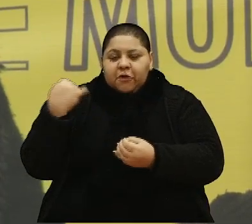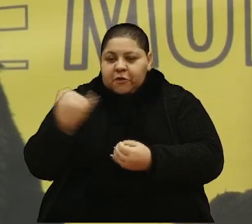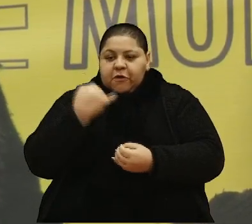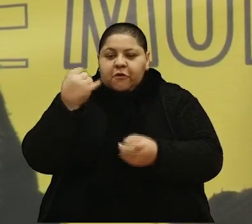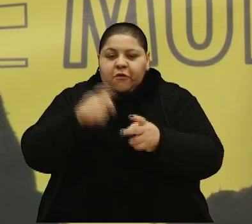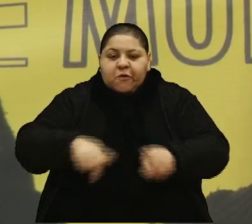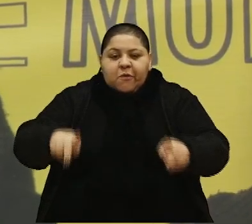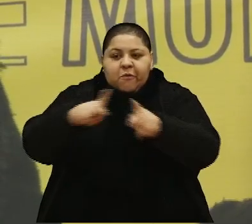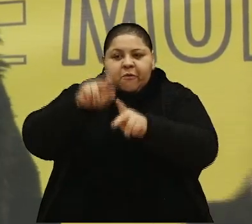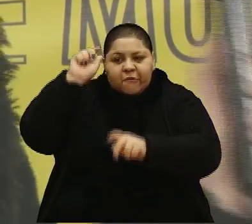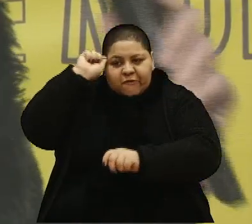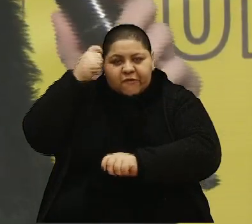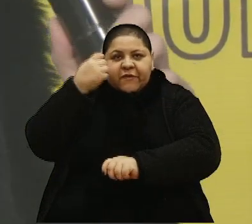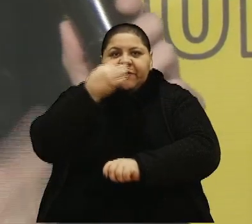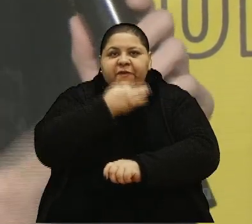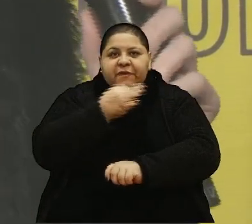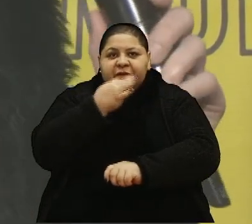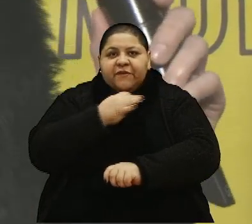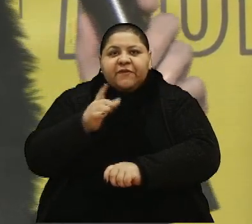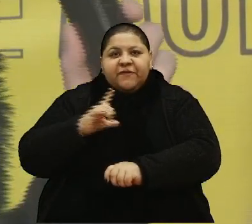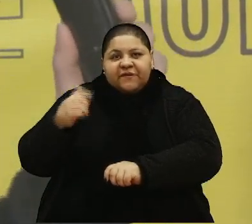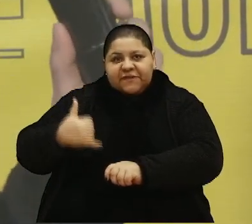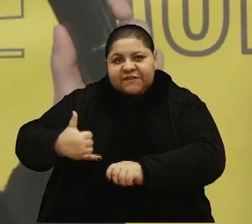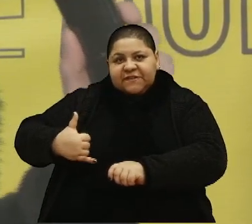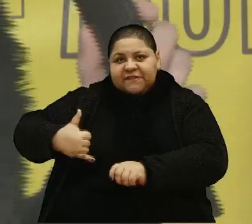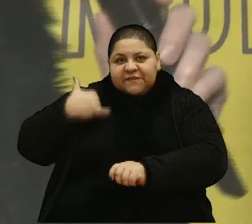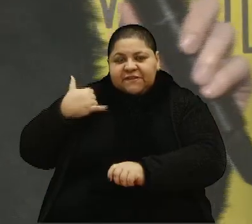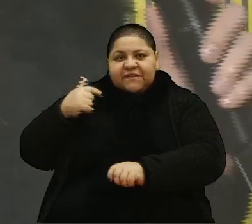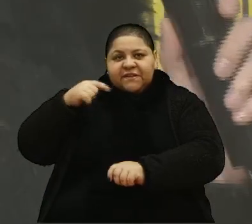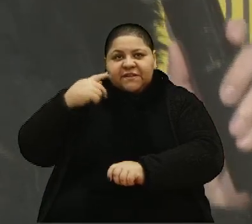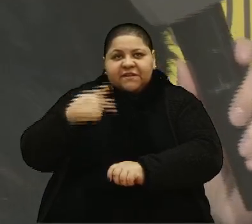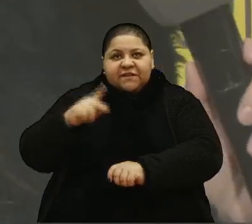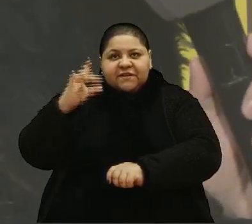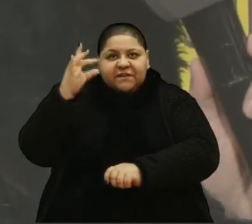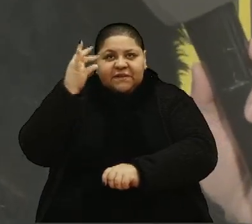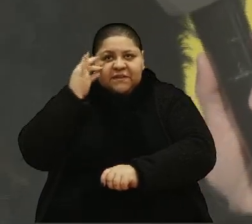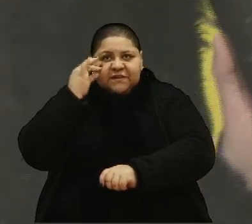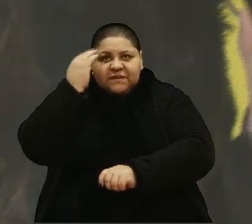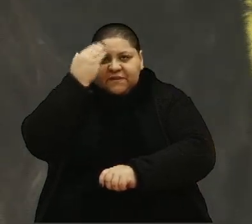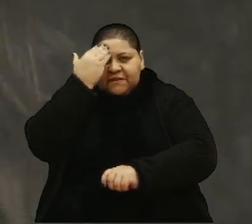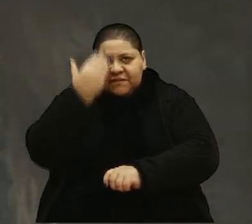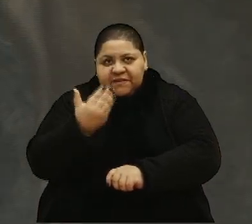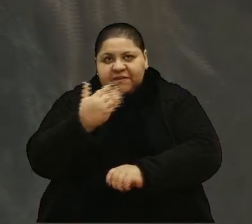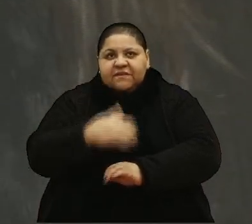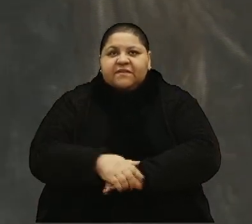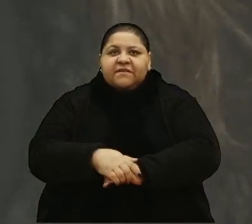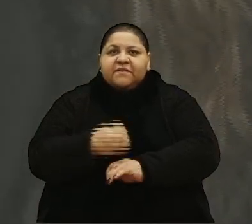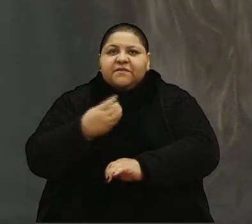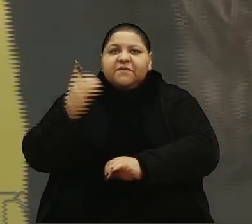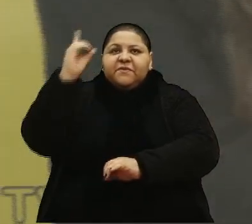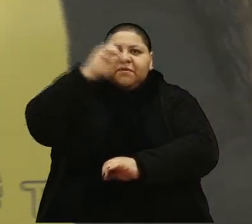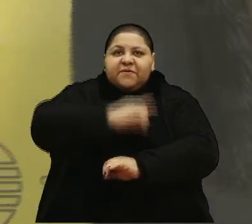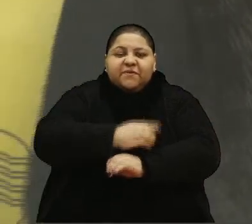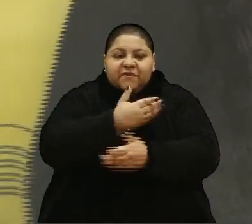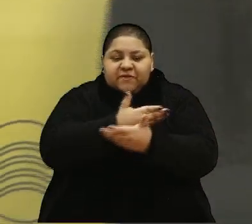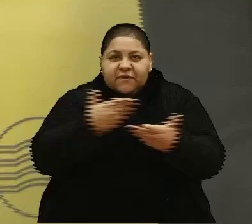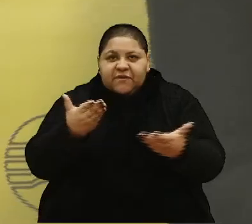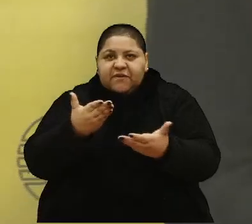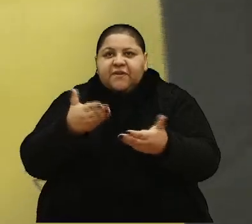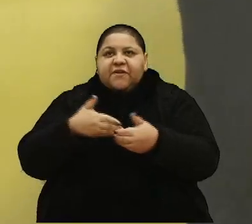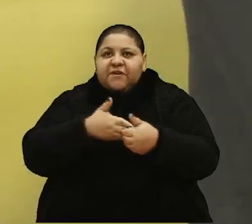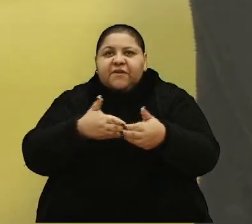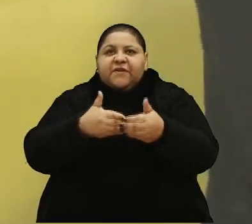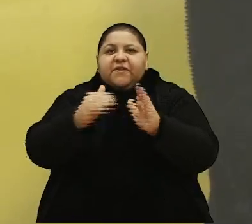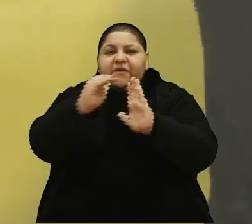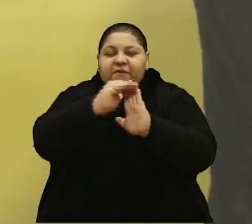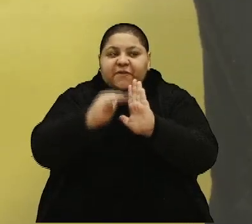de Caxias do Sul. A gente tem muito orgulho da tua presença aqui. Muito obrigada e um bom dia para o senhor. E a gente vai seguir acompanhando os